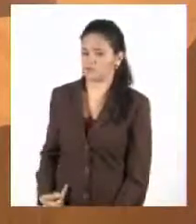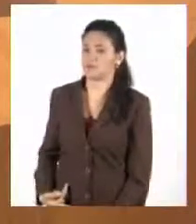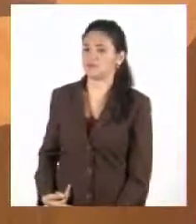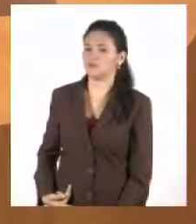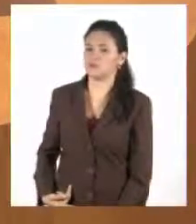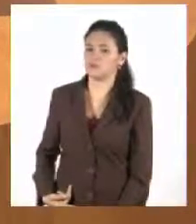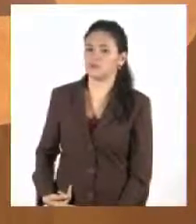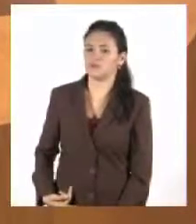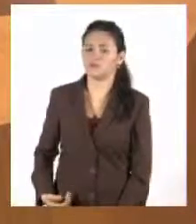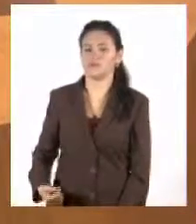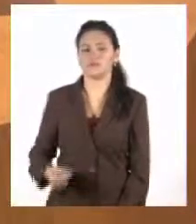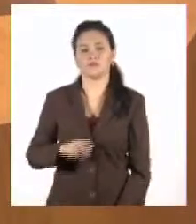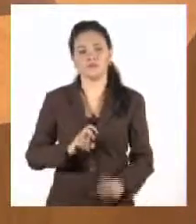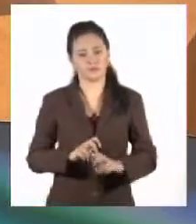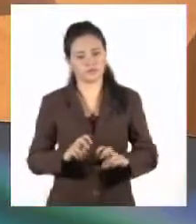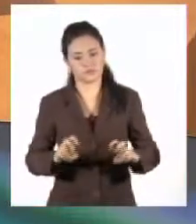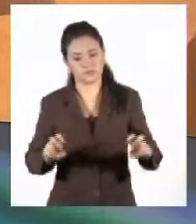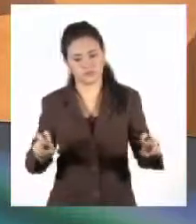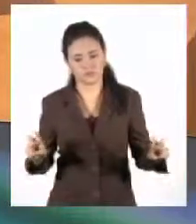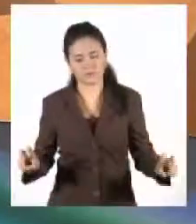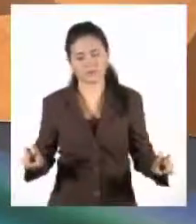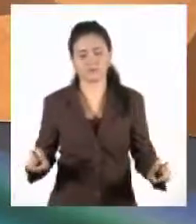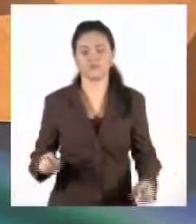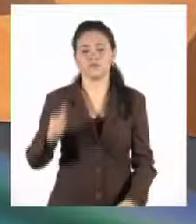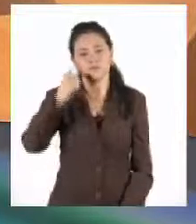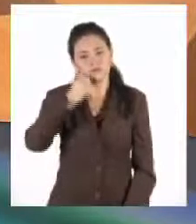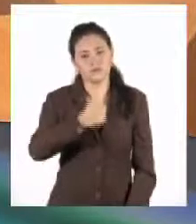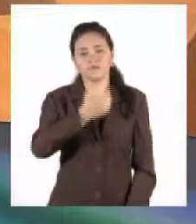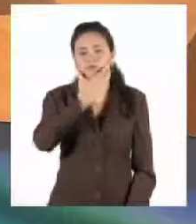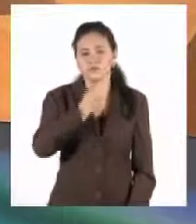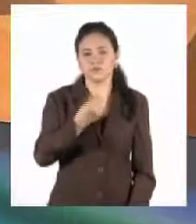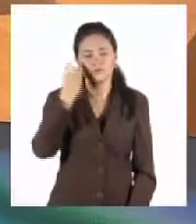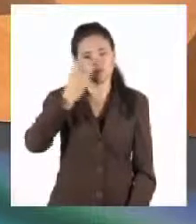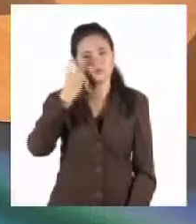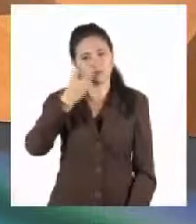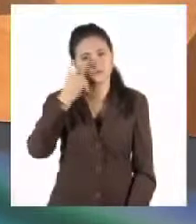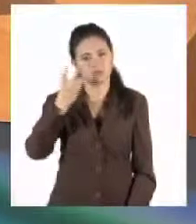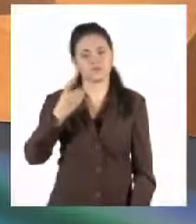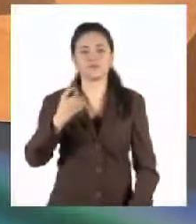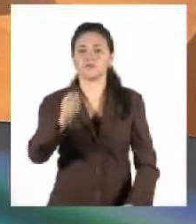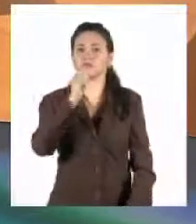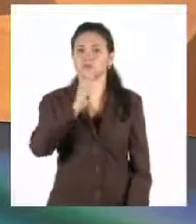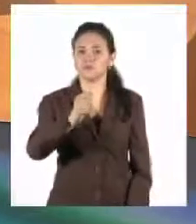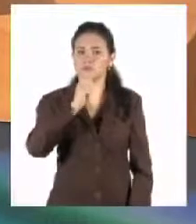senhores membros da mesa, senhoras, senhores deputados, imprensa,